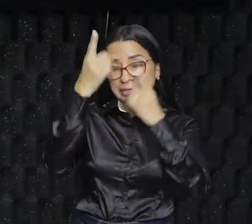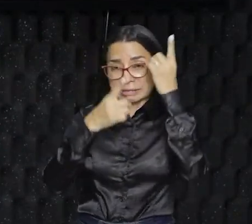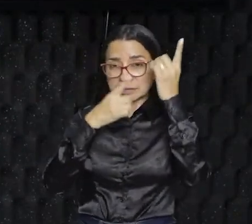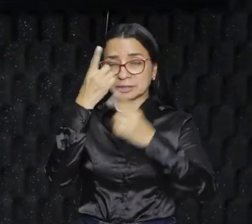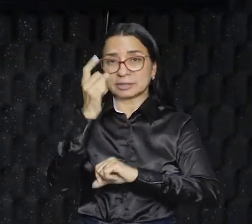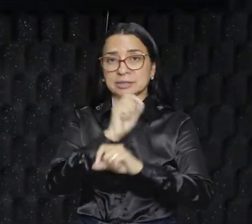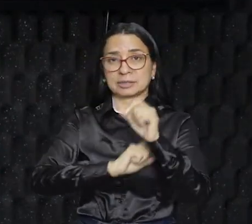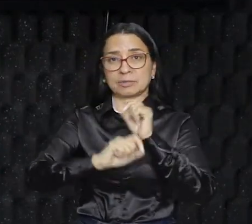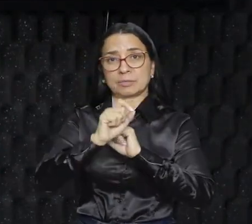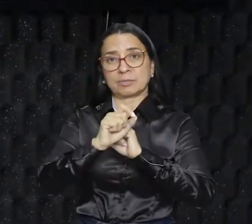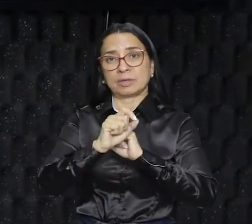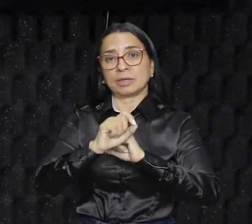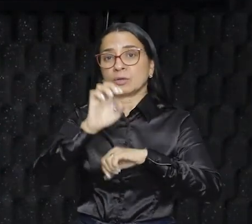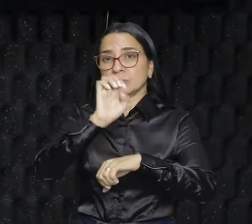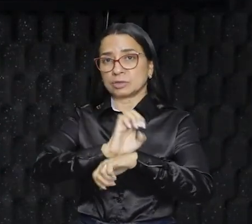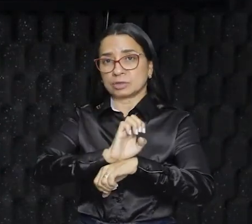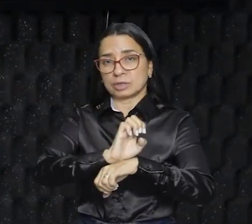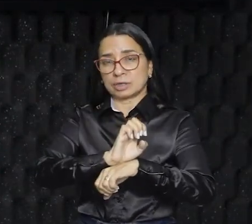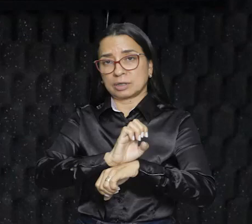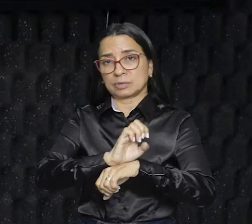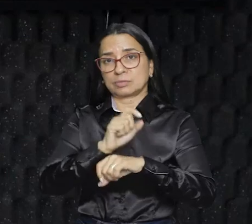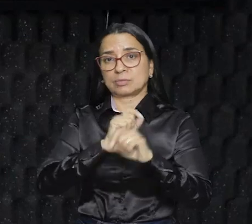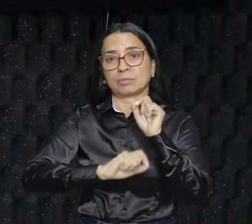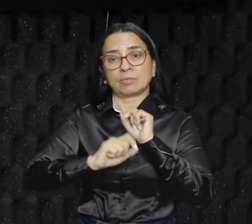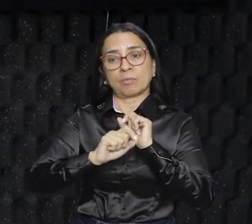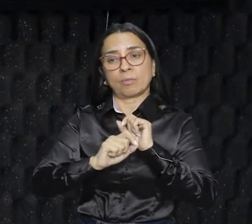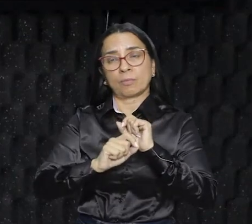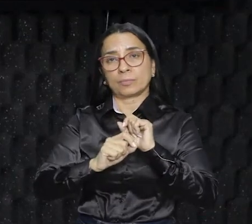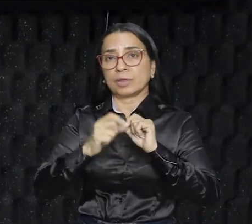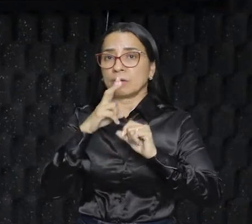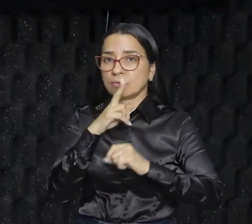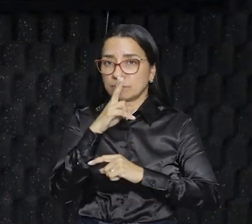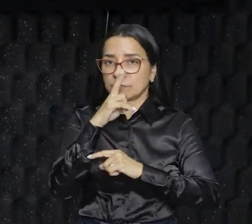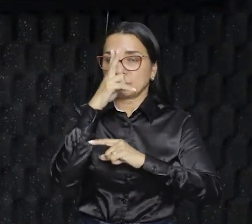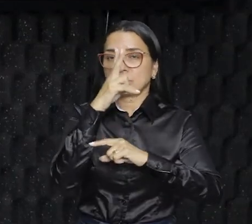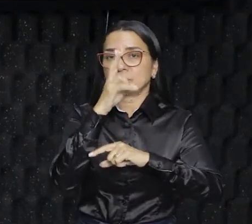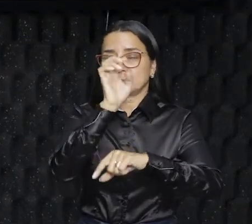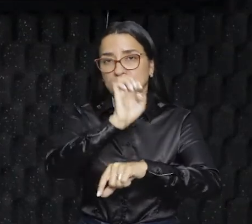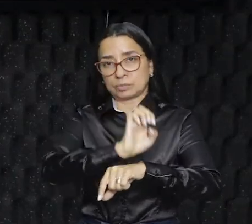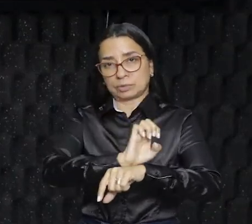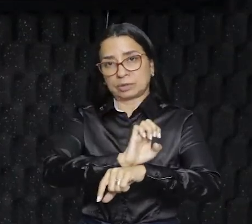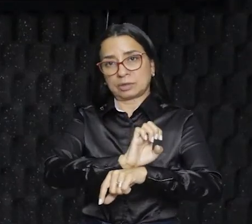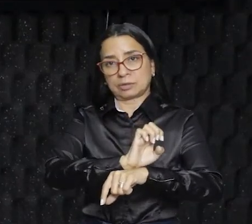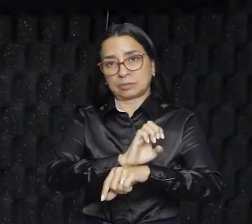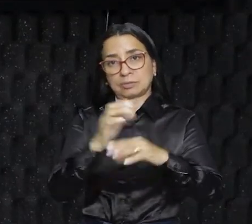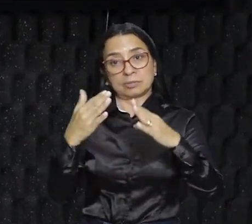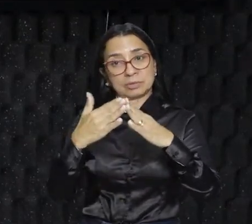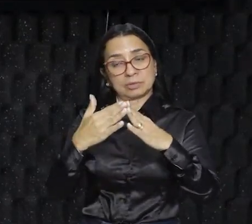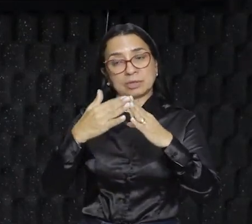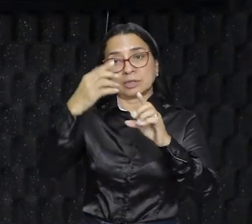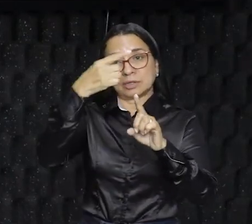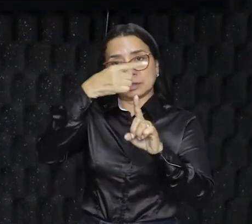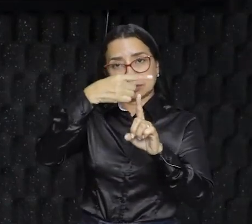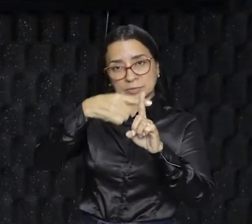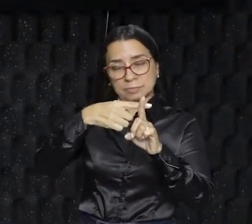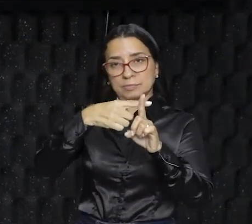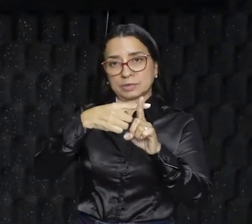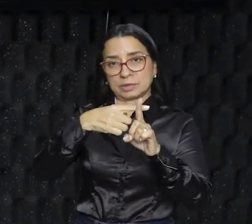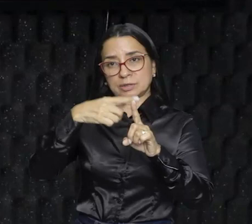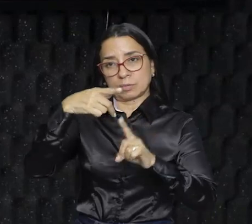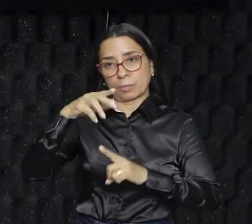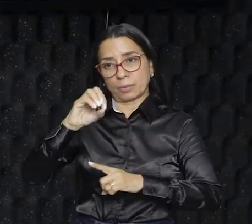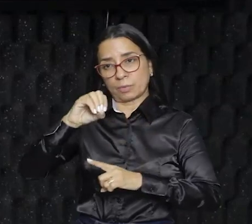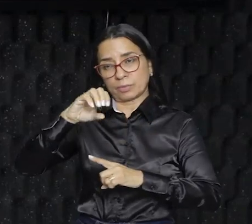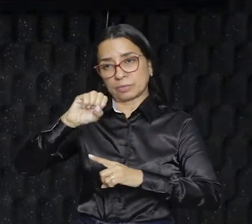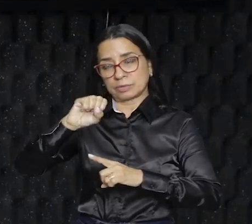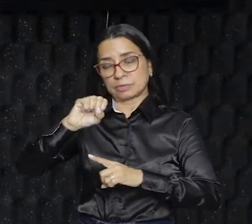pelo Henrique VIII, buscando o fortalecimento do Estado. Então, essas igrejas protestantes, elas vão